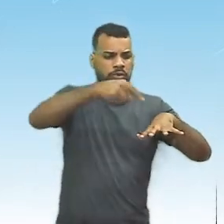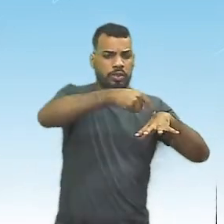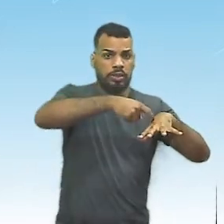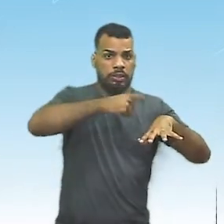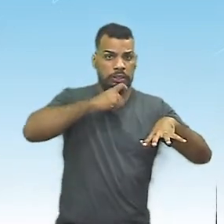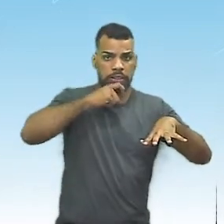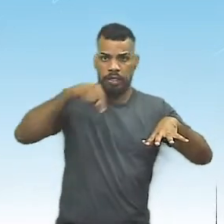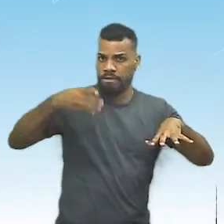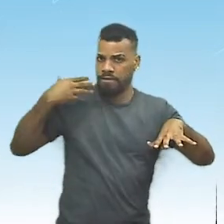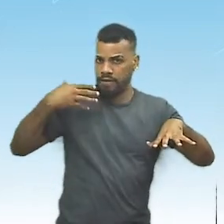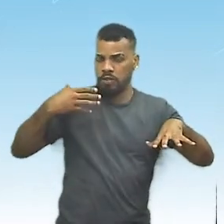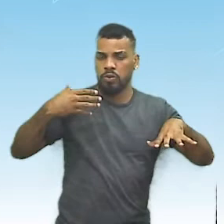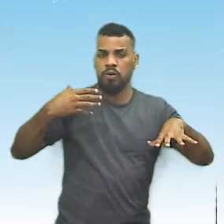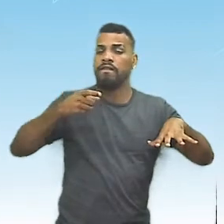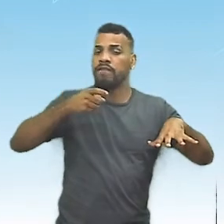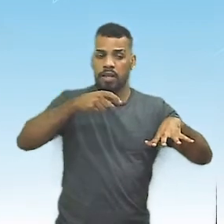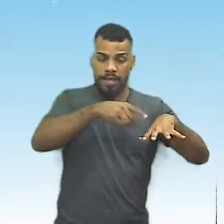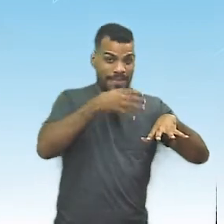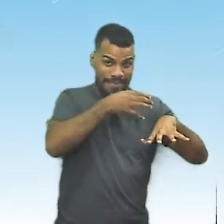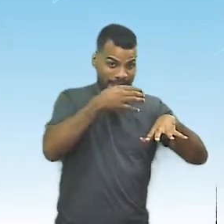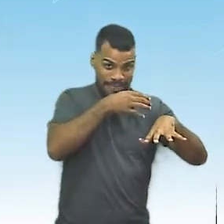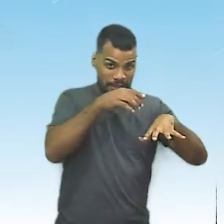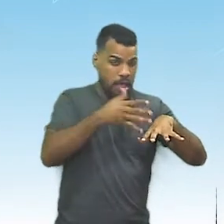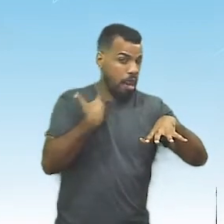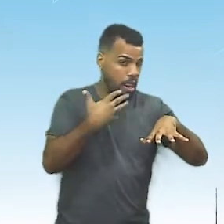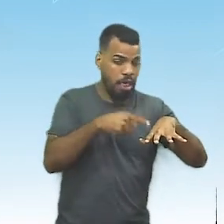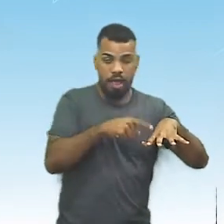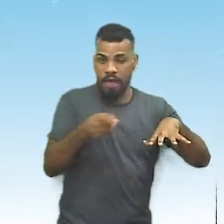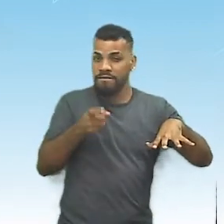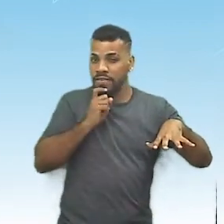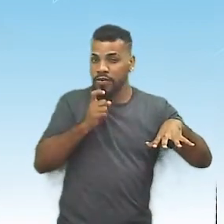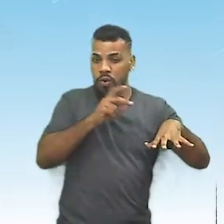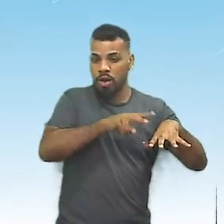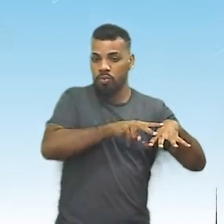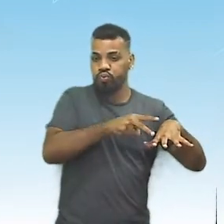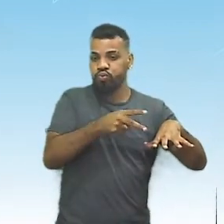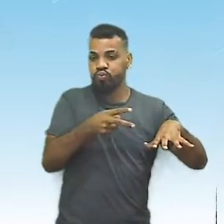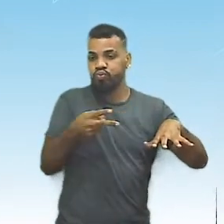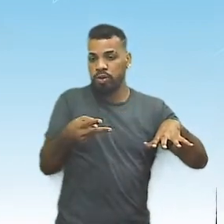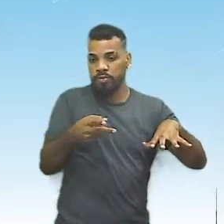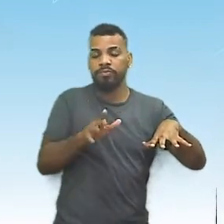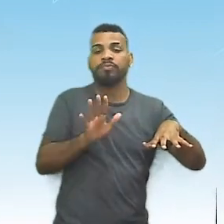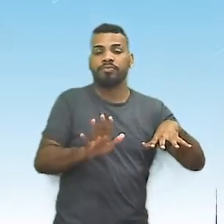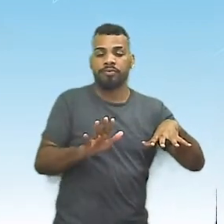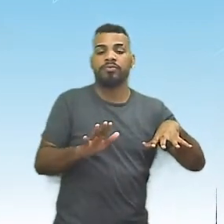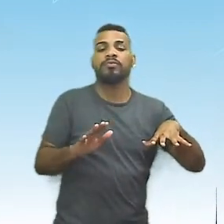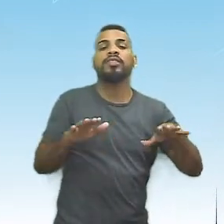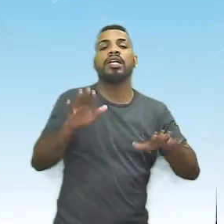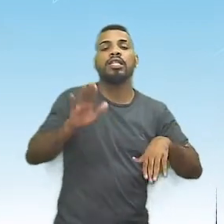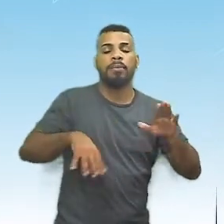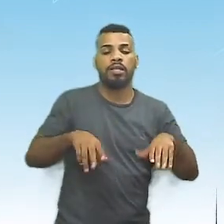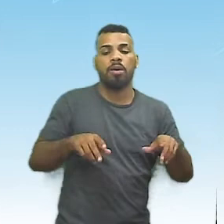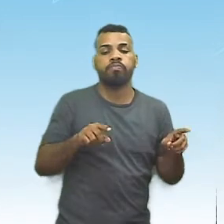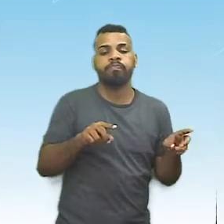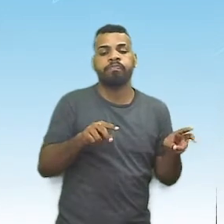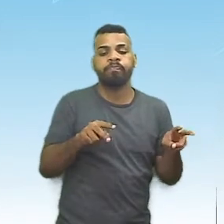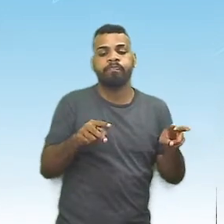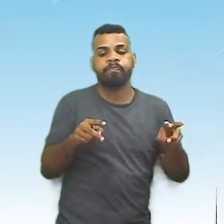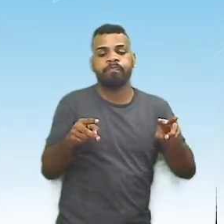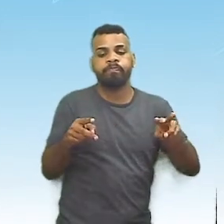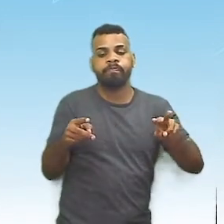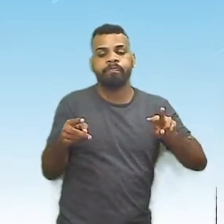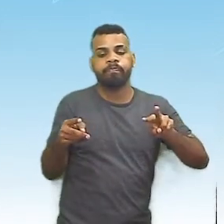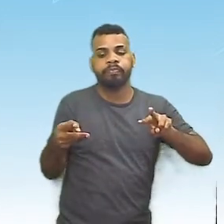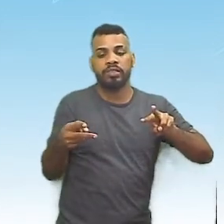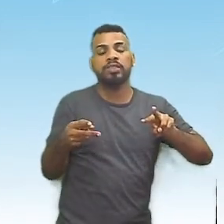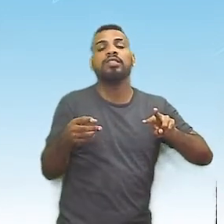de forma gradual. Quanto maior for a diferença de temperatura, maior será a